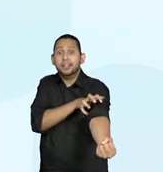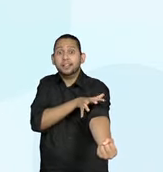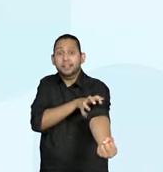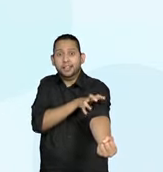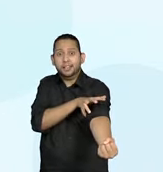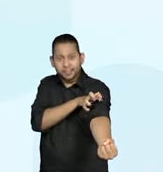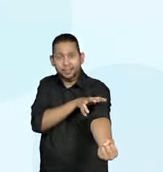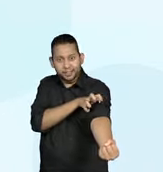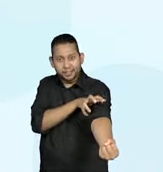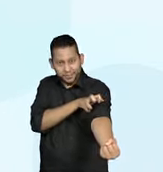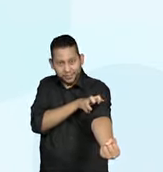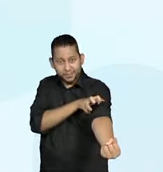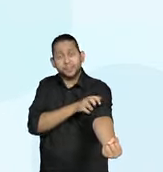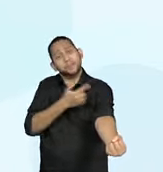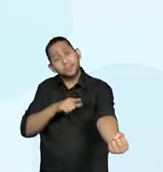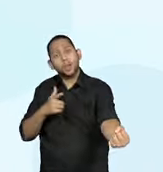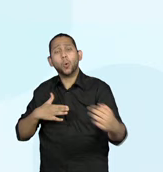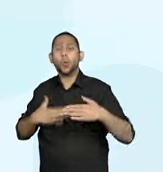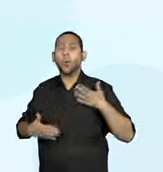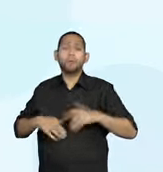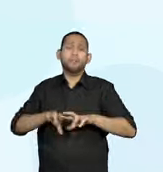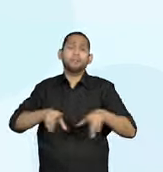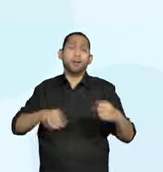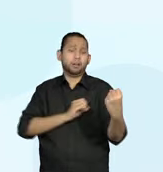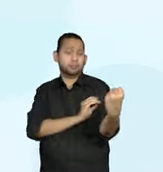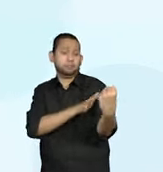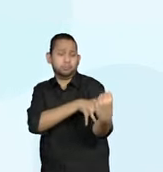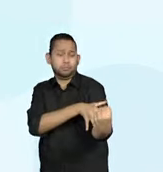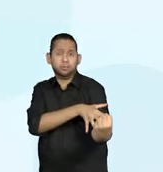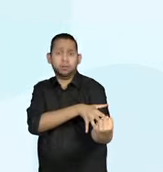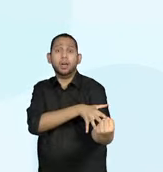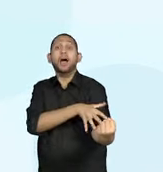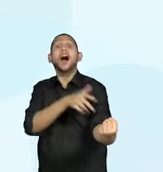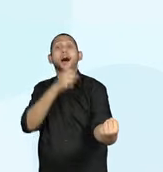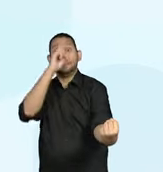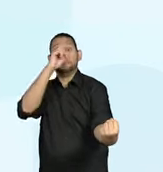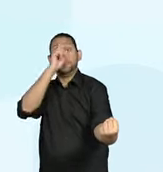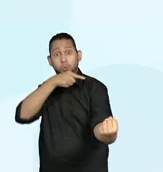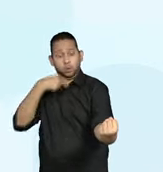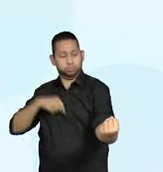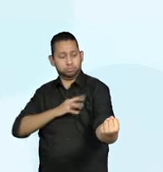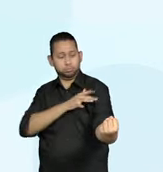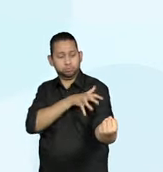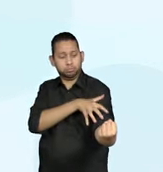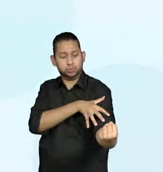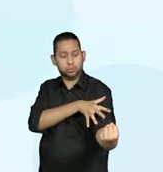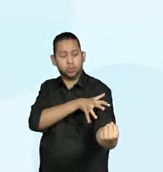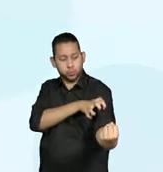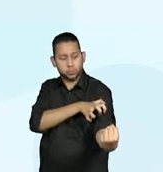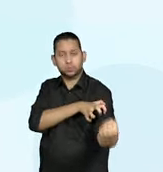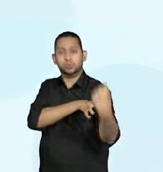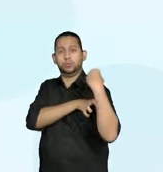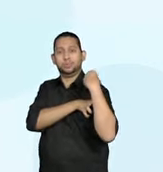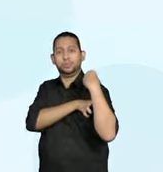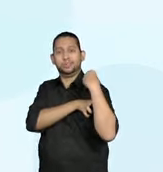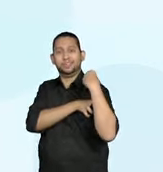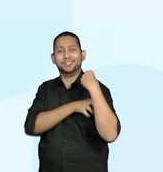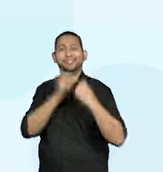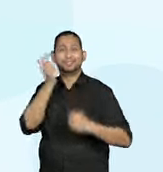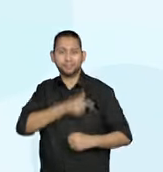para as outras partes do corpo, para os braços, para as pernas, para a região abdominal